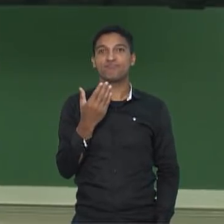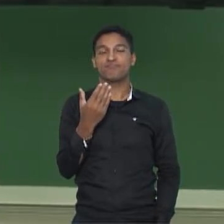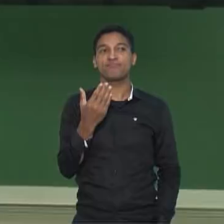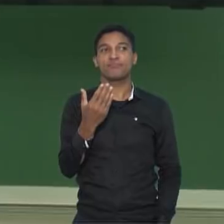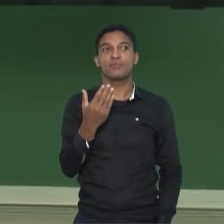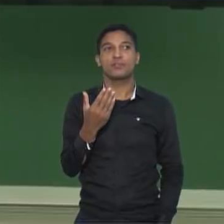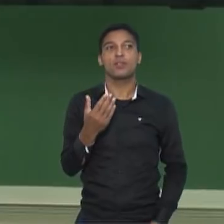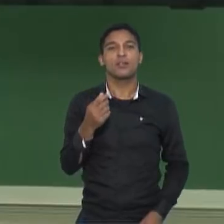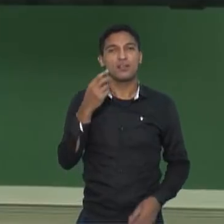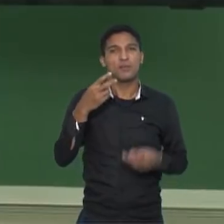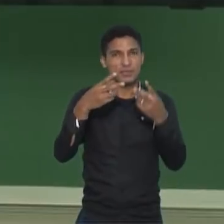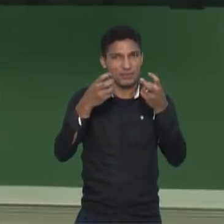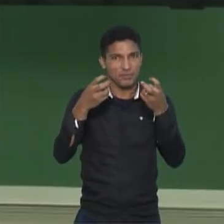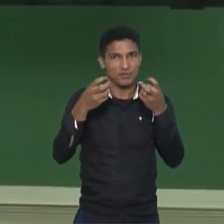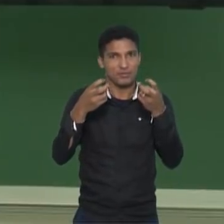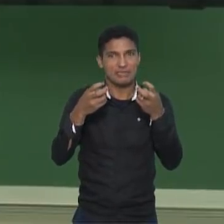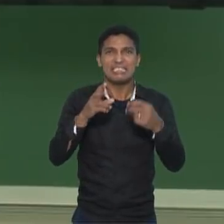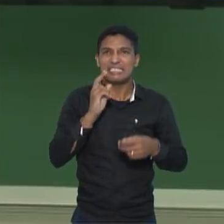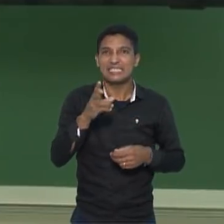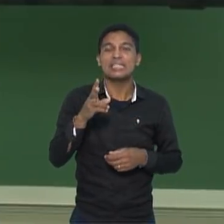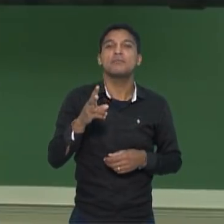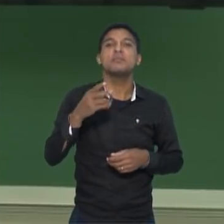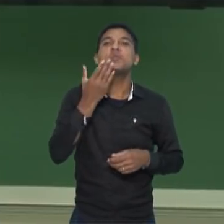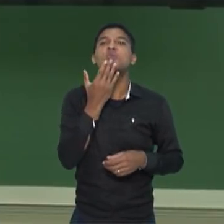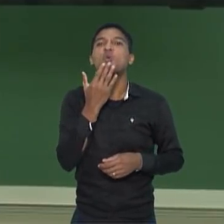numa proporção menor.